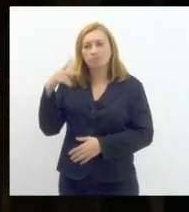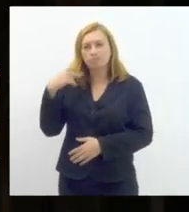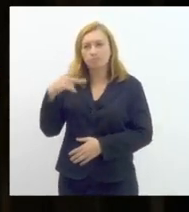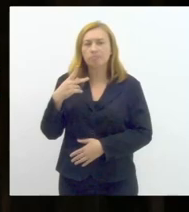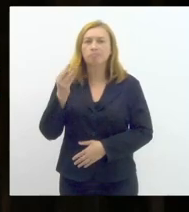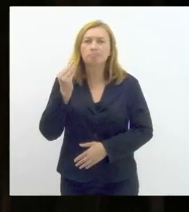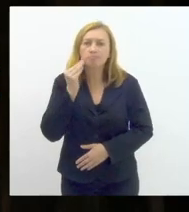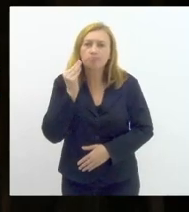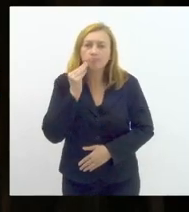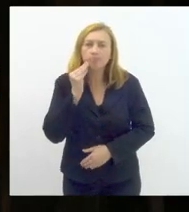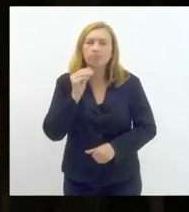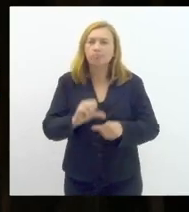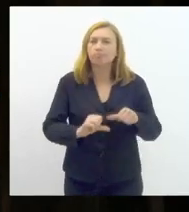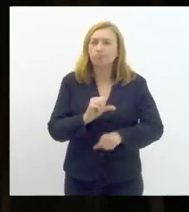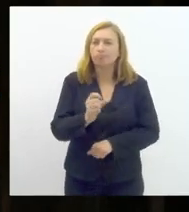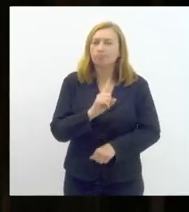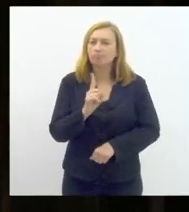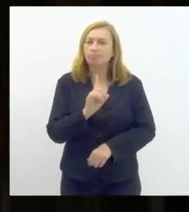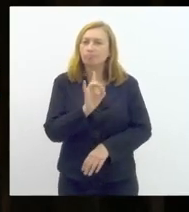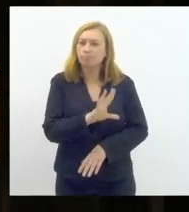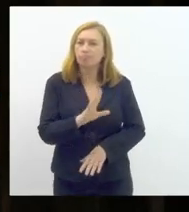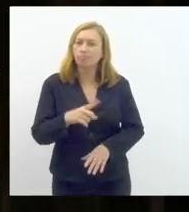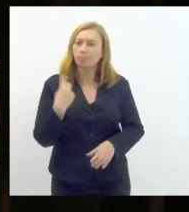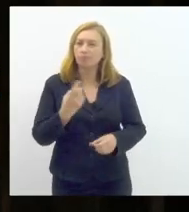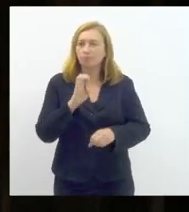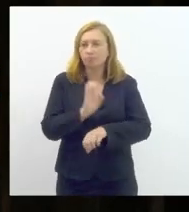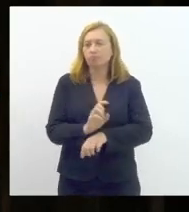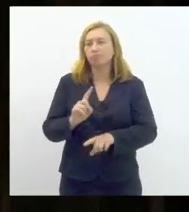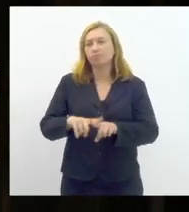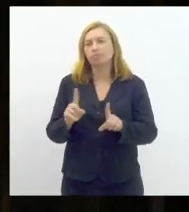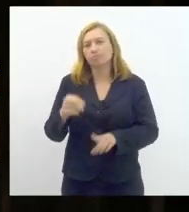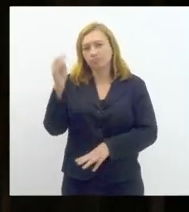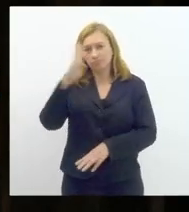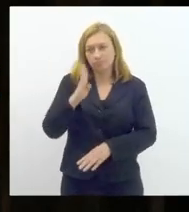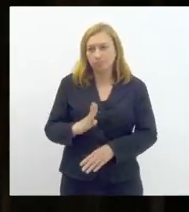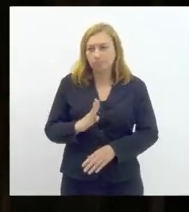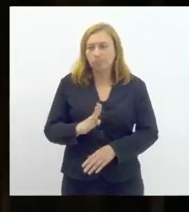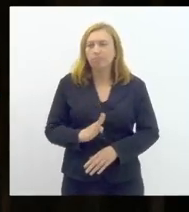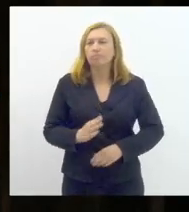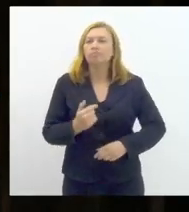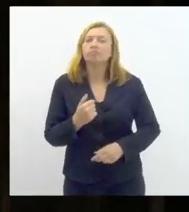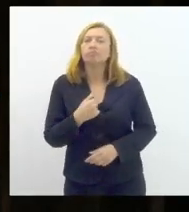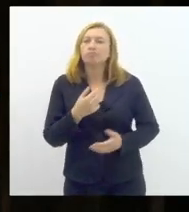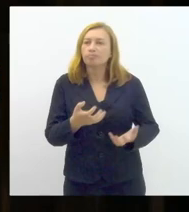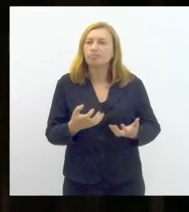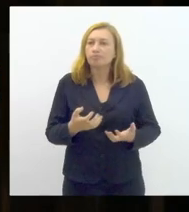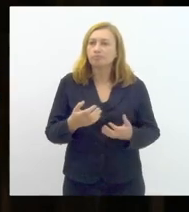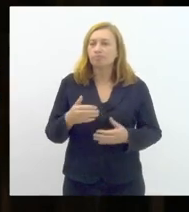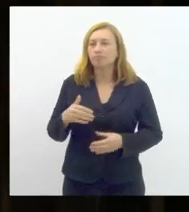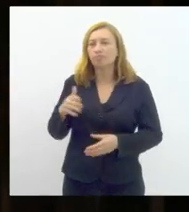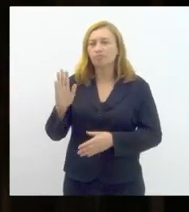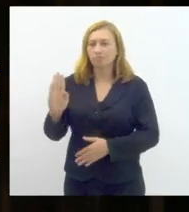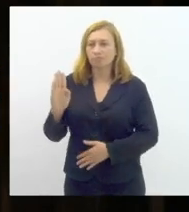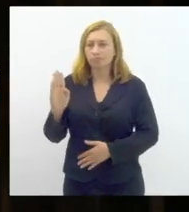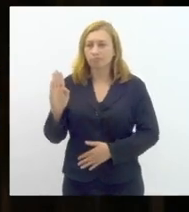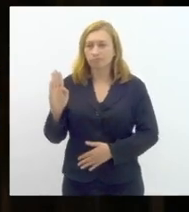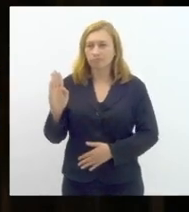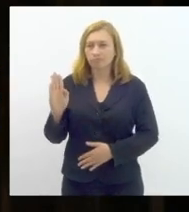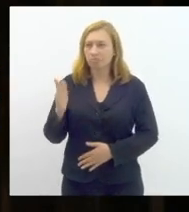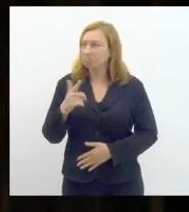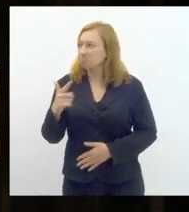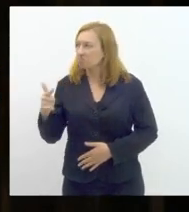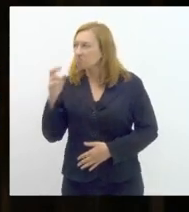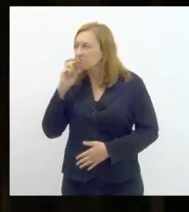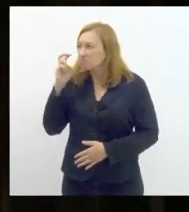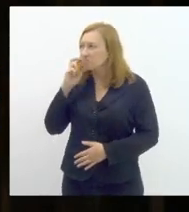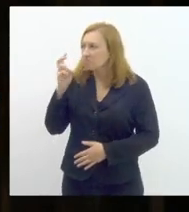uma oportunidade de mudanças, não só para o nosso estado, mas para o Brasil. Eu queria me candidatar à mesa, porque eu não tenho vergonha,